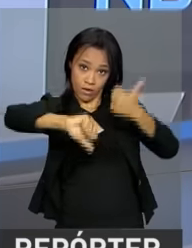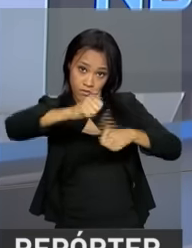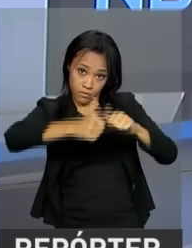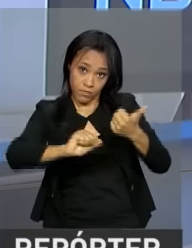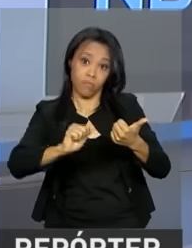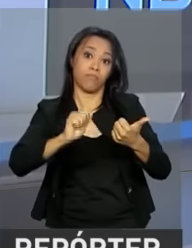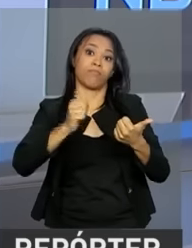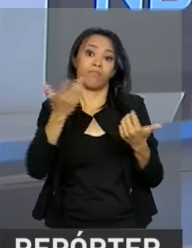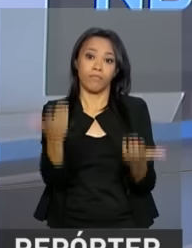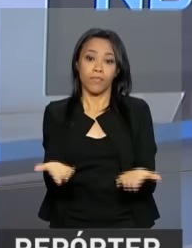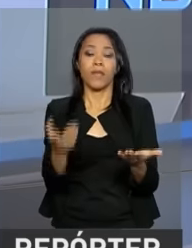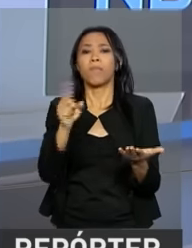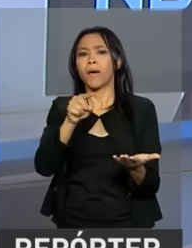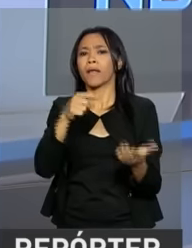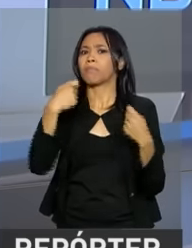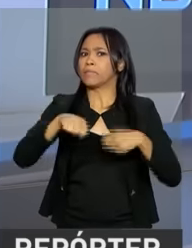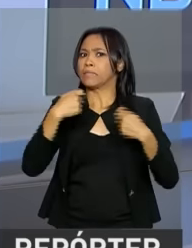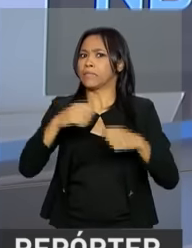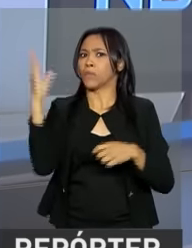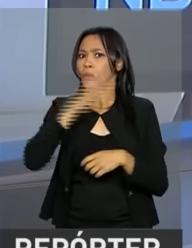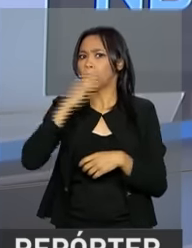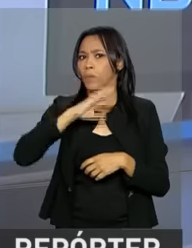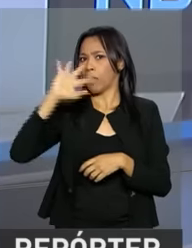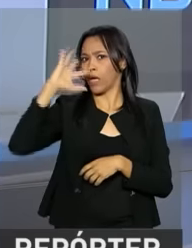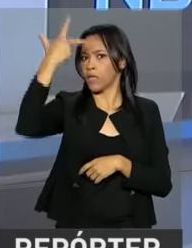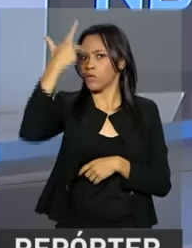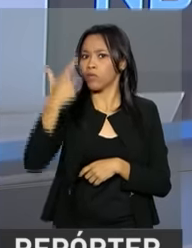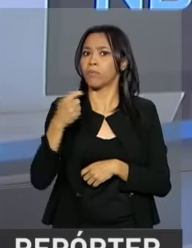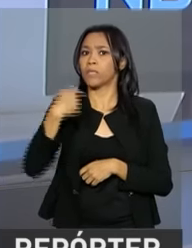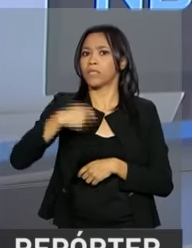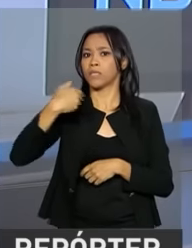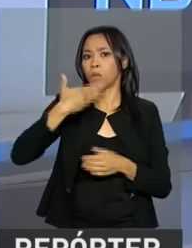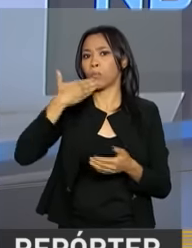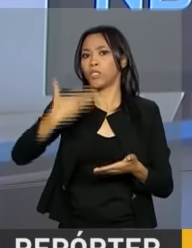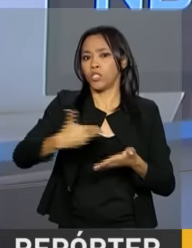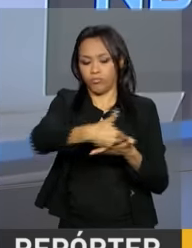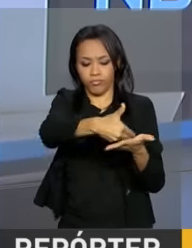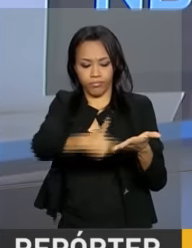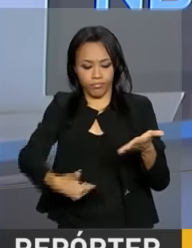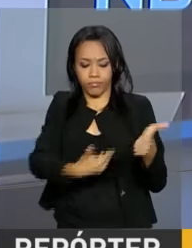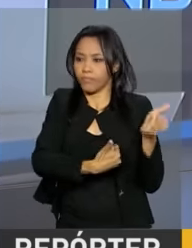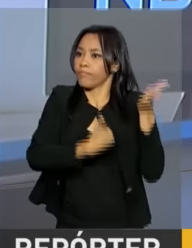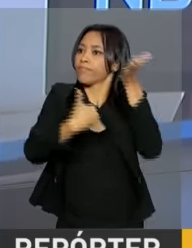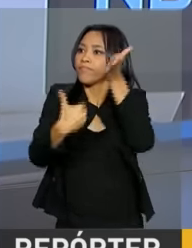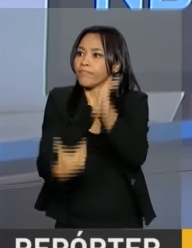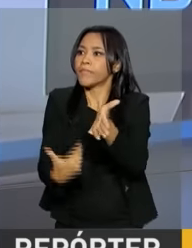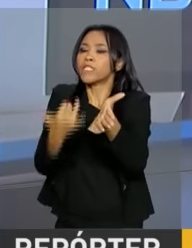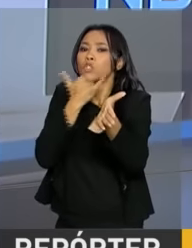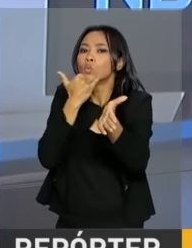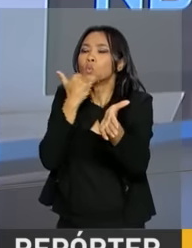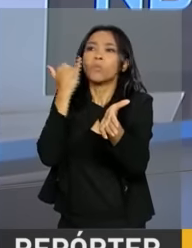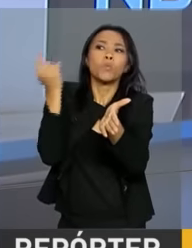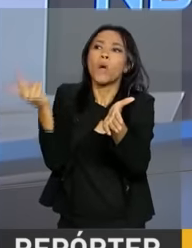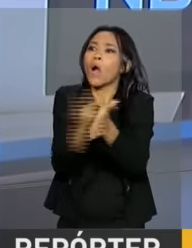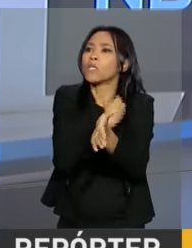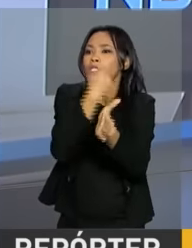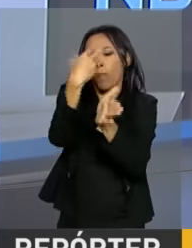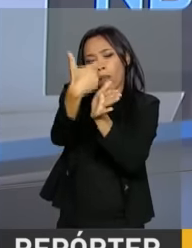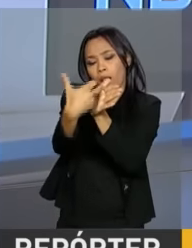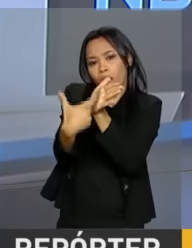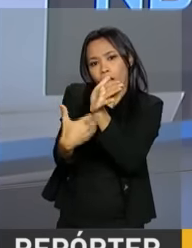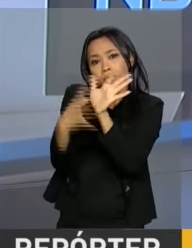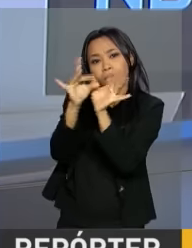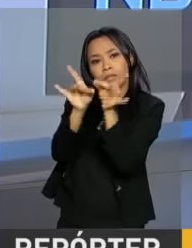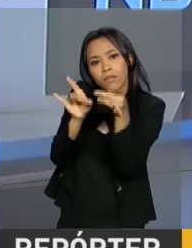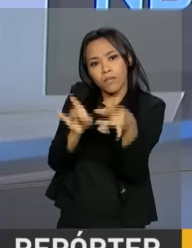superior para regularizar a situação o pedido deve ser apresentado com a justificativa da ausência todos os